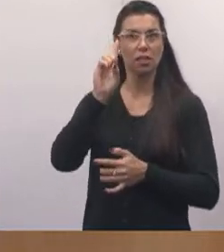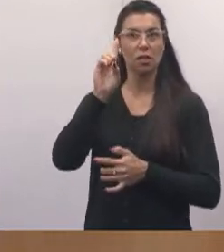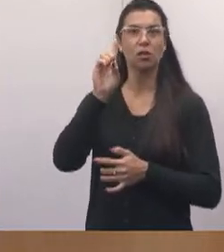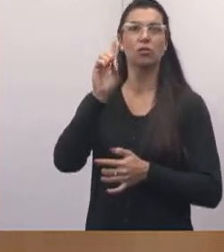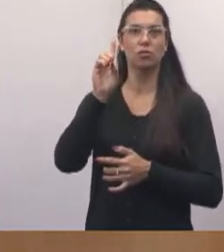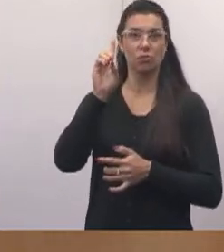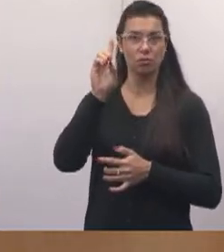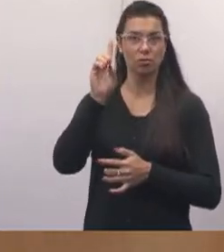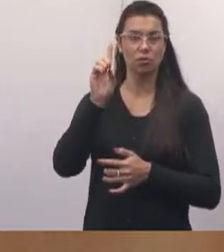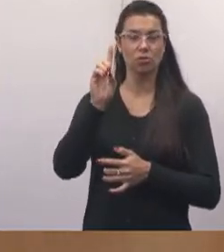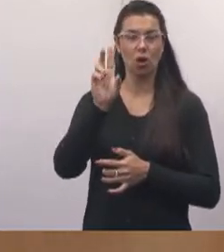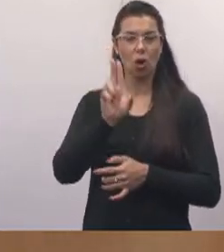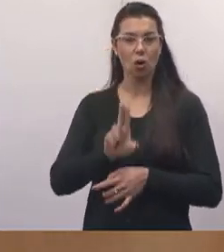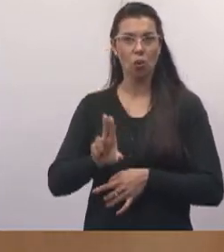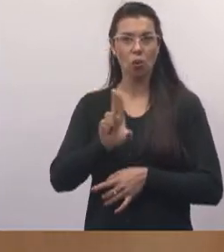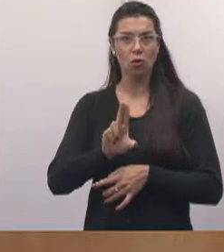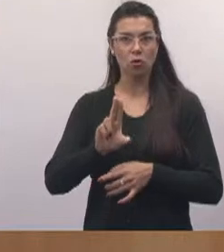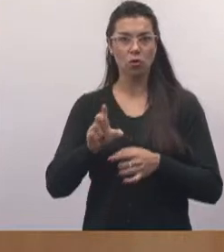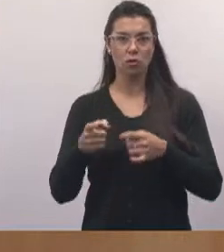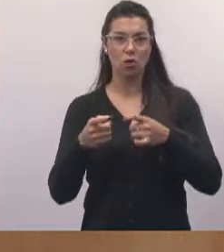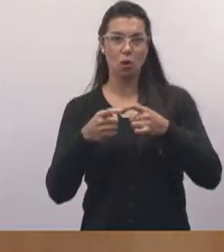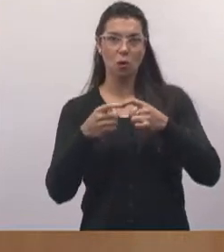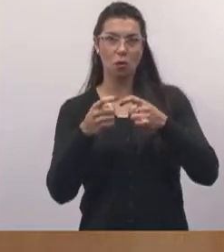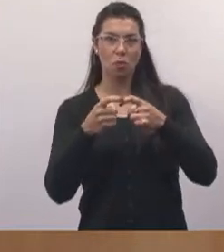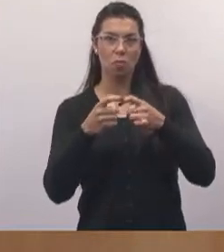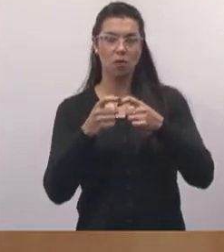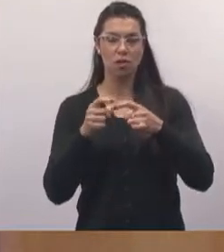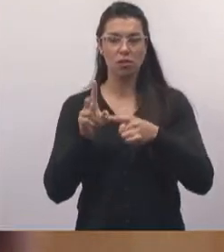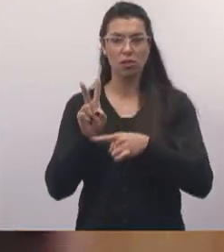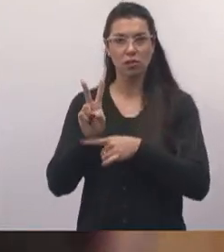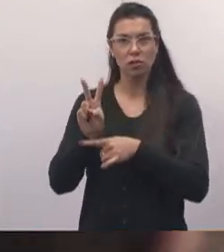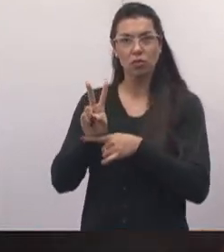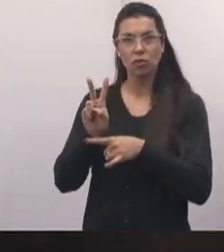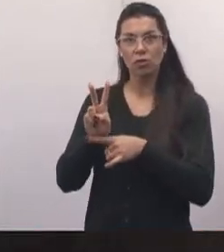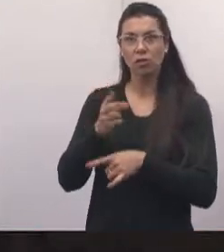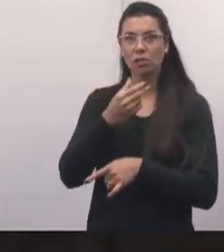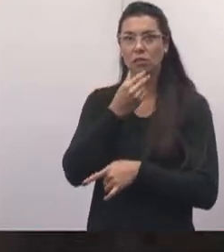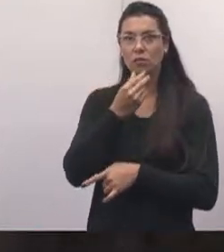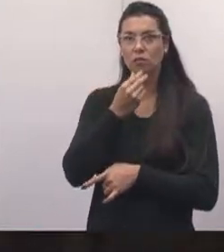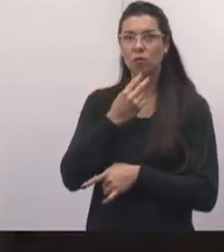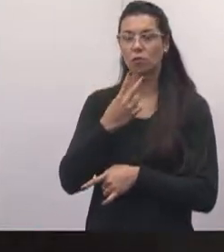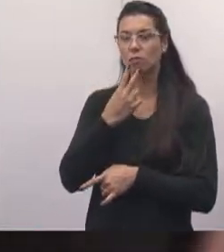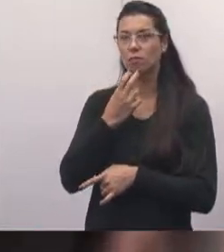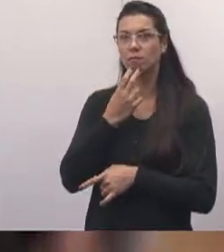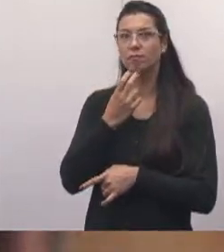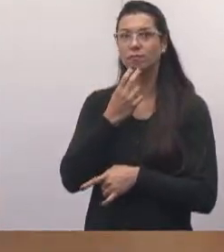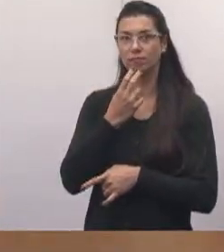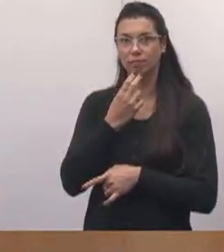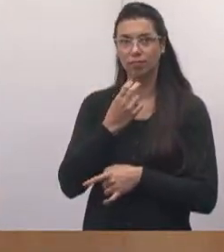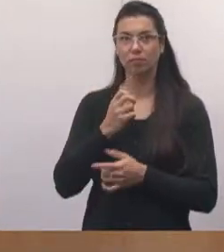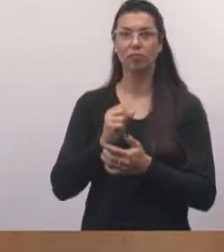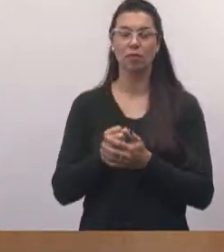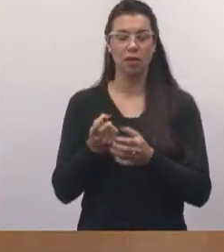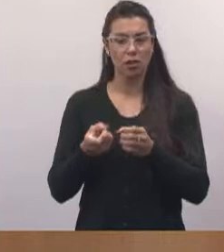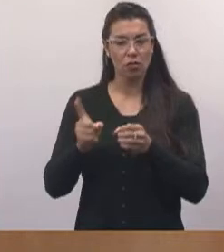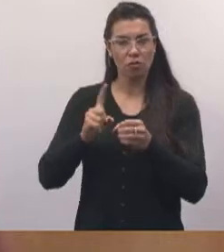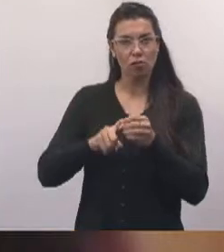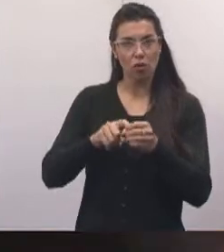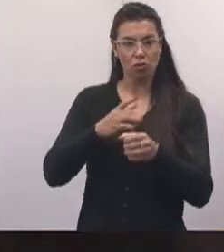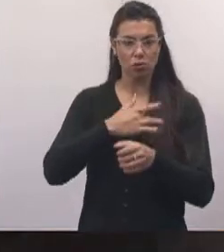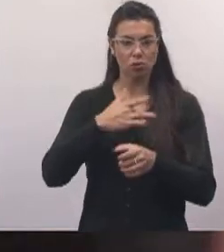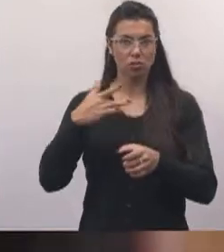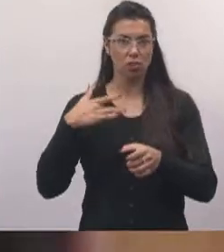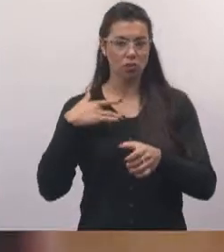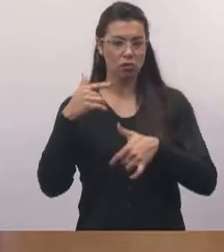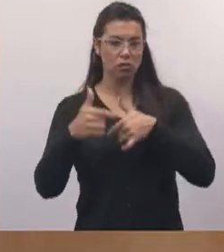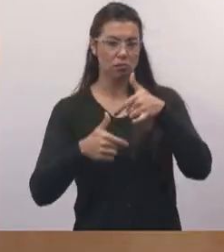use, né, os médicos que vão cuidar dele, para que o Valmir volte aí com saúde, para a gente continuar os trabalhos da